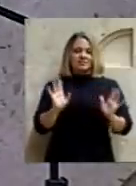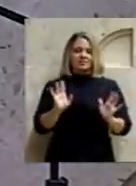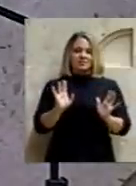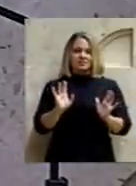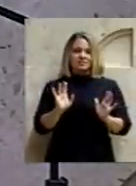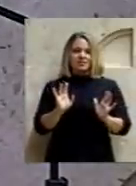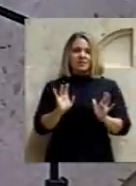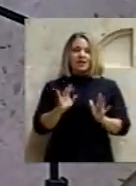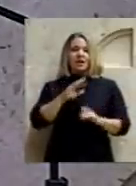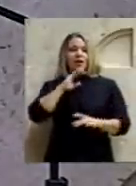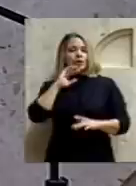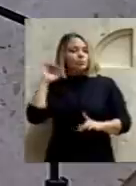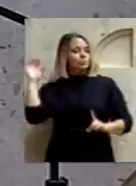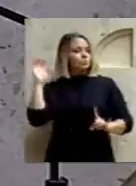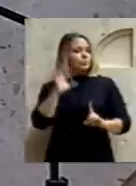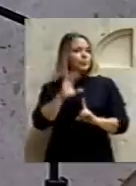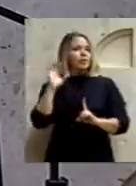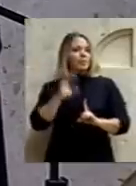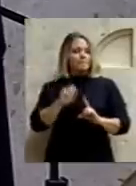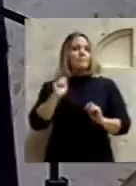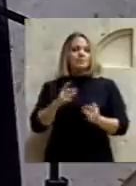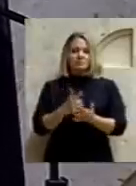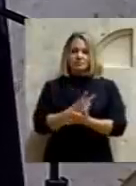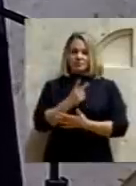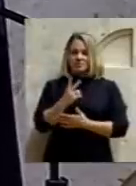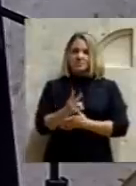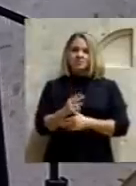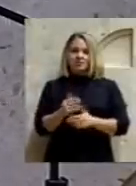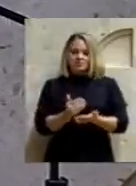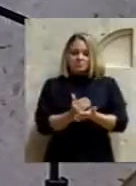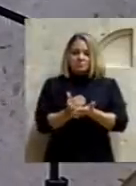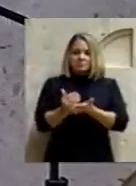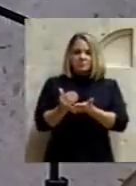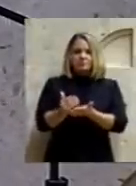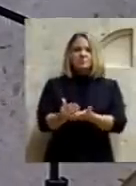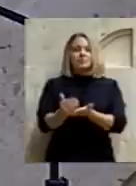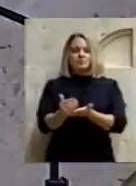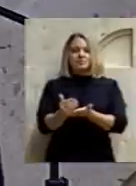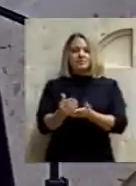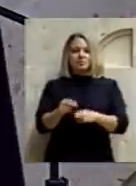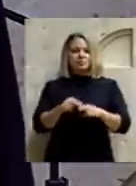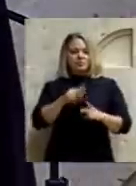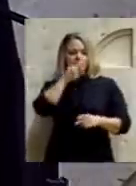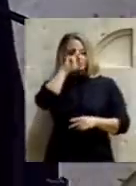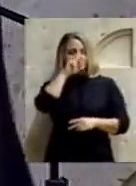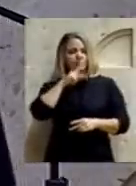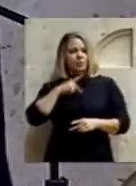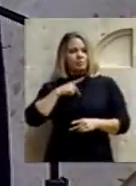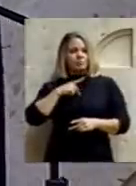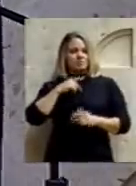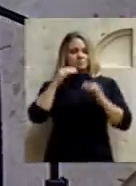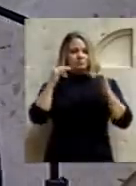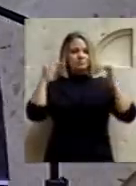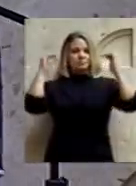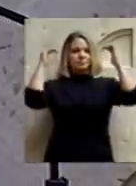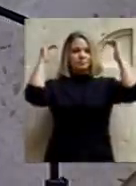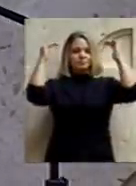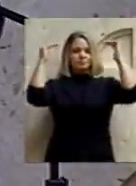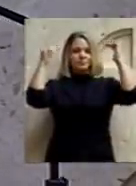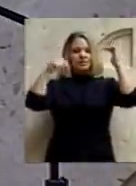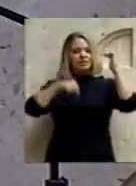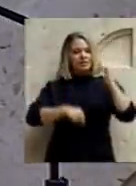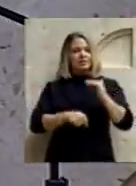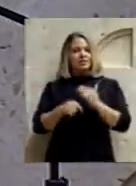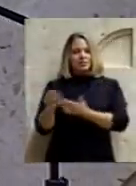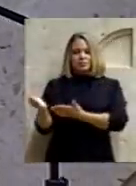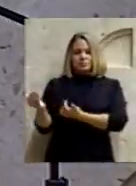Essas más influências podem se manifestar tanto a partir da própria hierarquia interna a que o